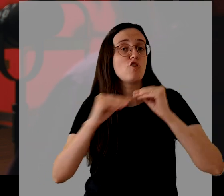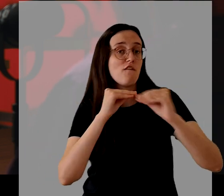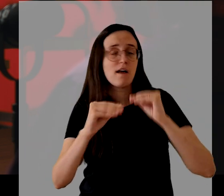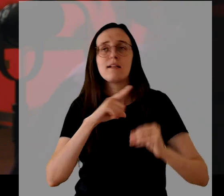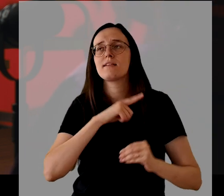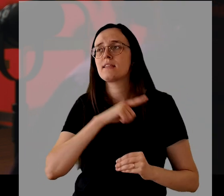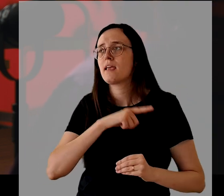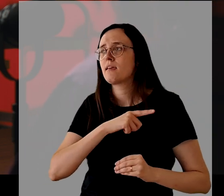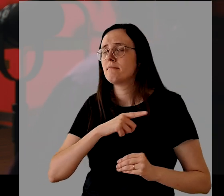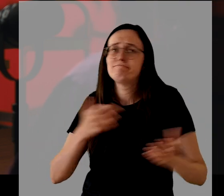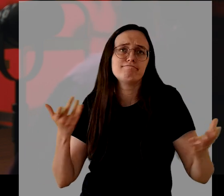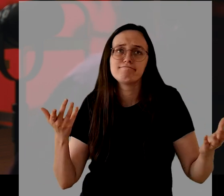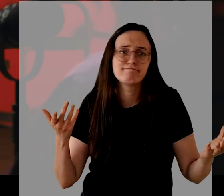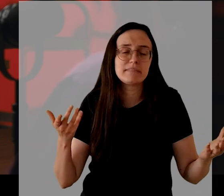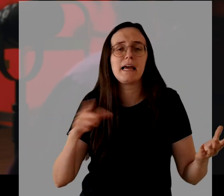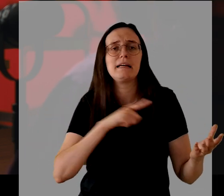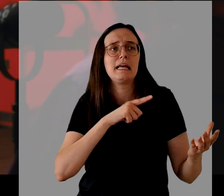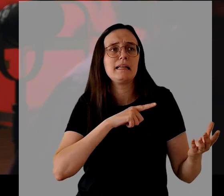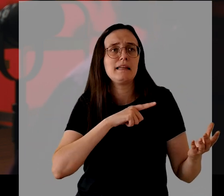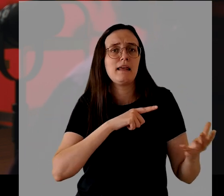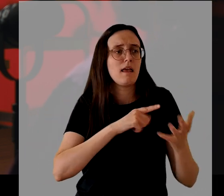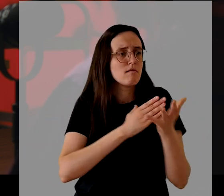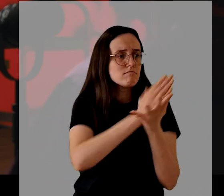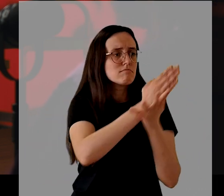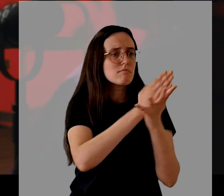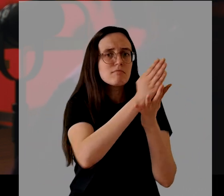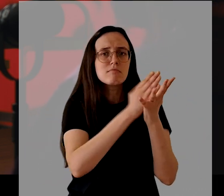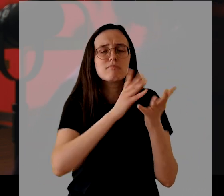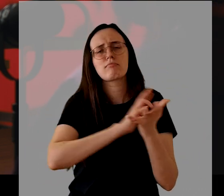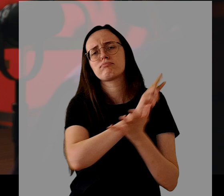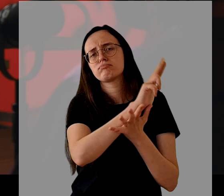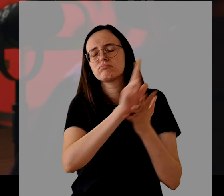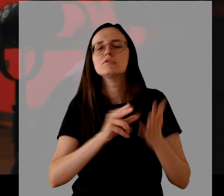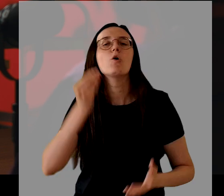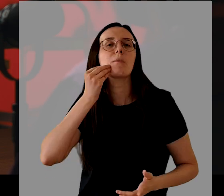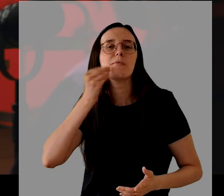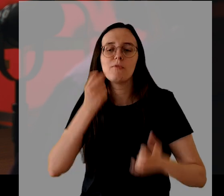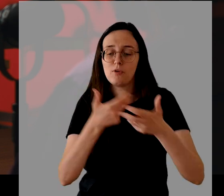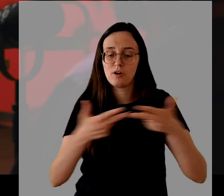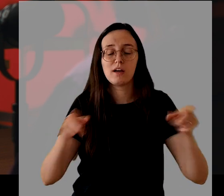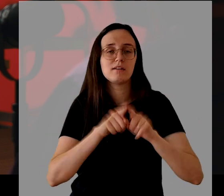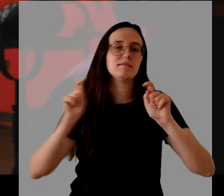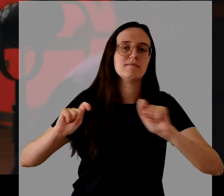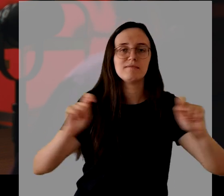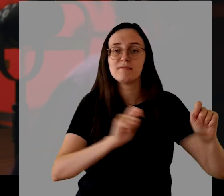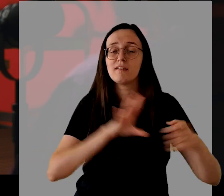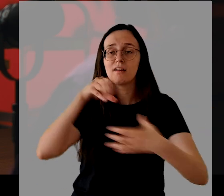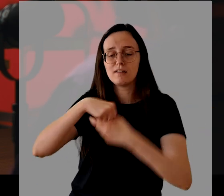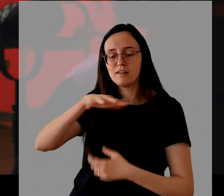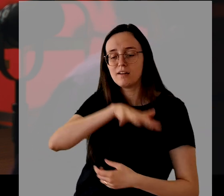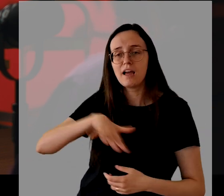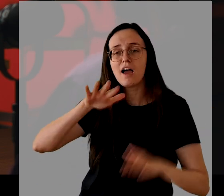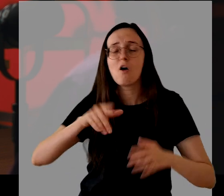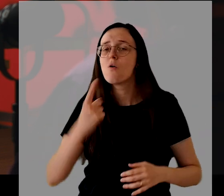tem a galera... Então, você tem um leque gigantesco, né, de oportunidades e possibilidades dentro de apenas